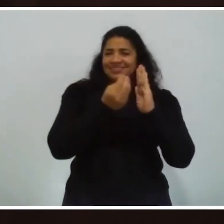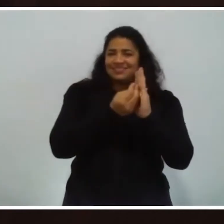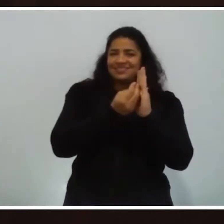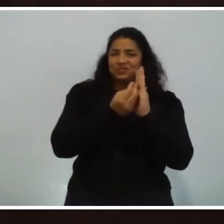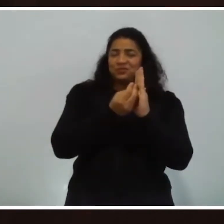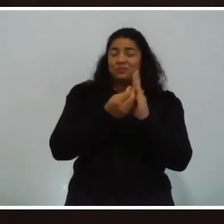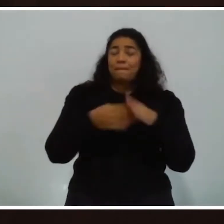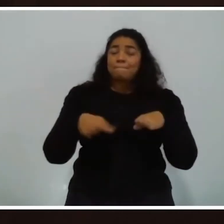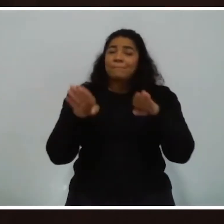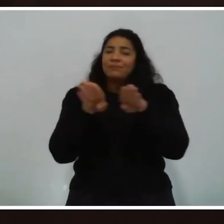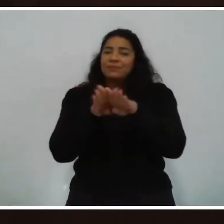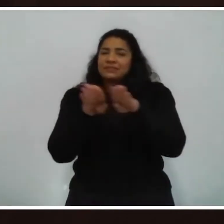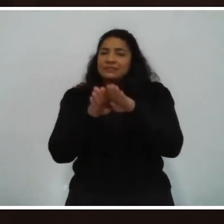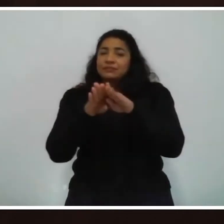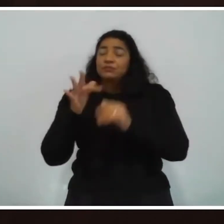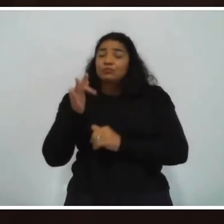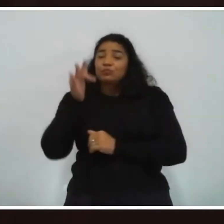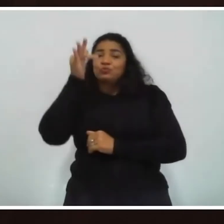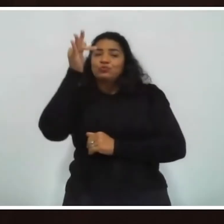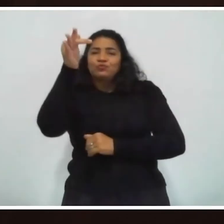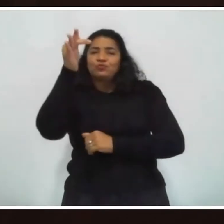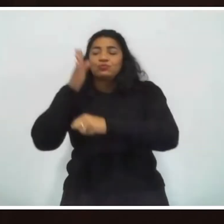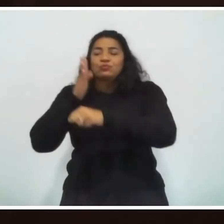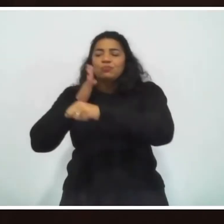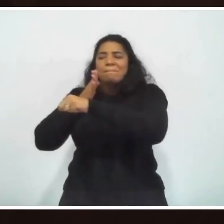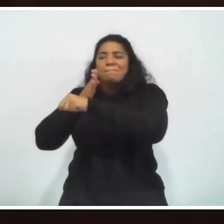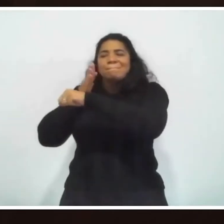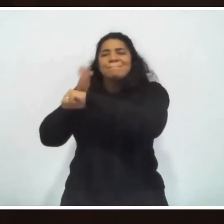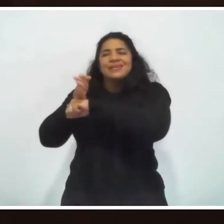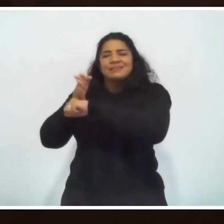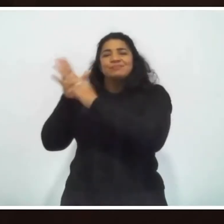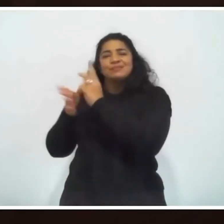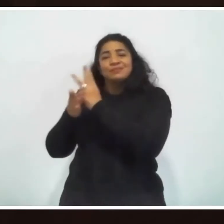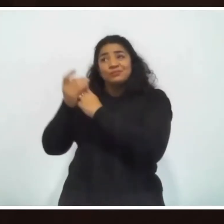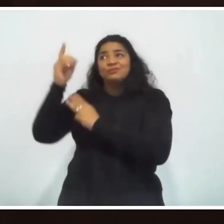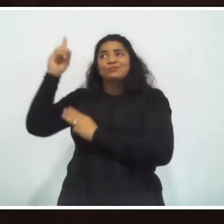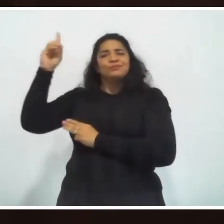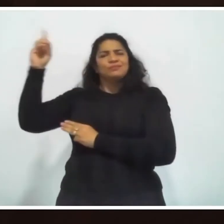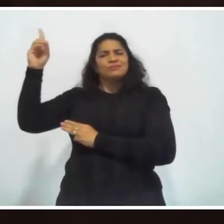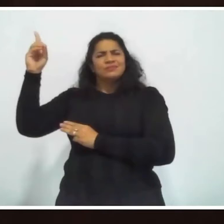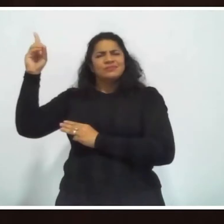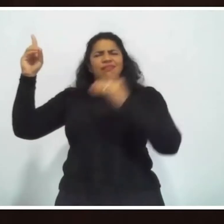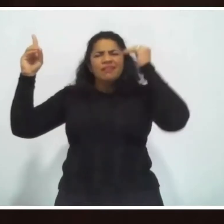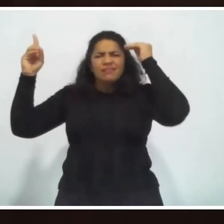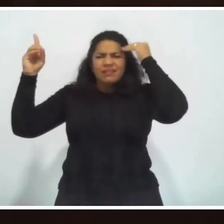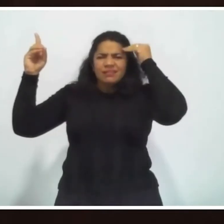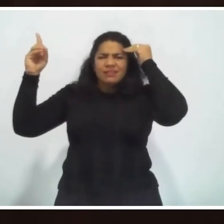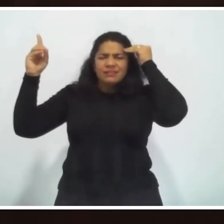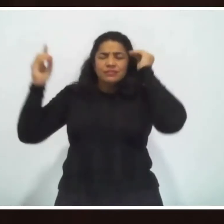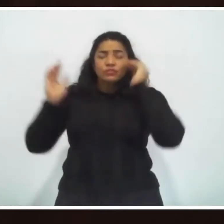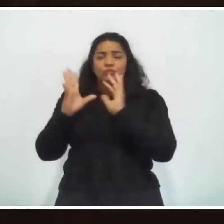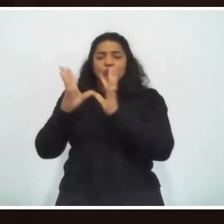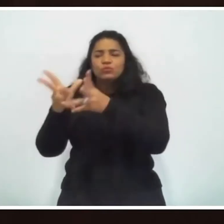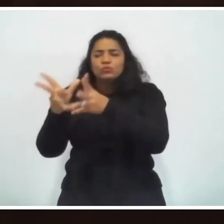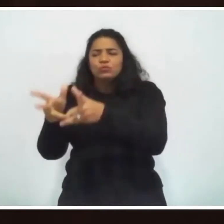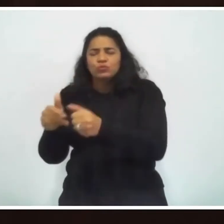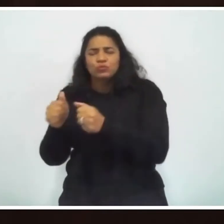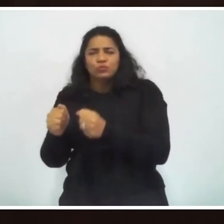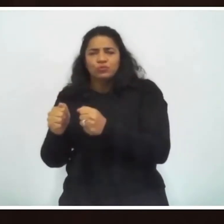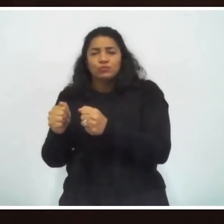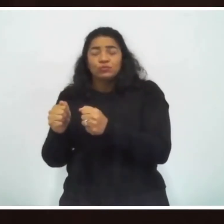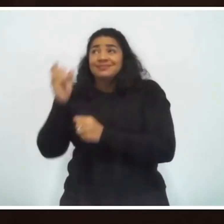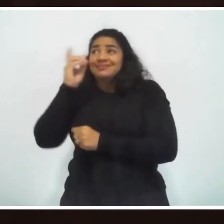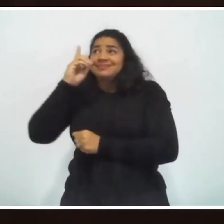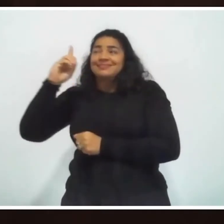universo. Vocês estão me entendendo? Então todo o trabalho que o Senhor está fazendo, irmãos, é para nos inserir nele.